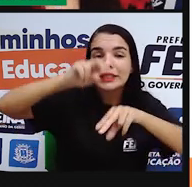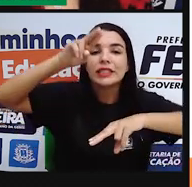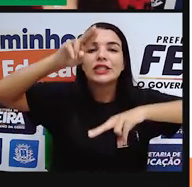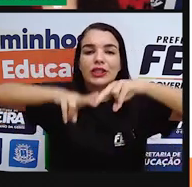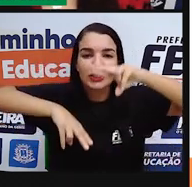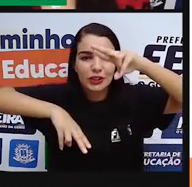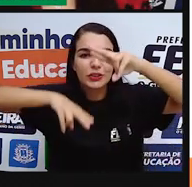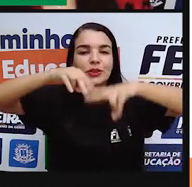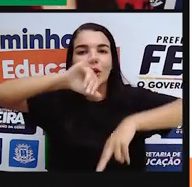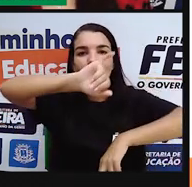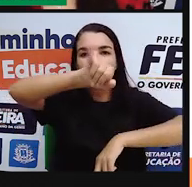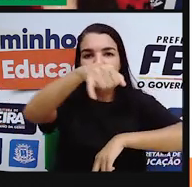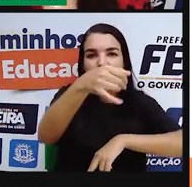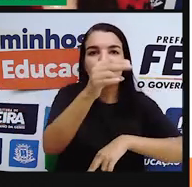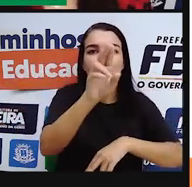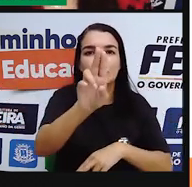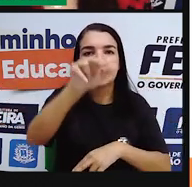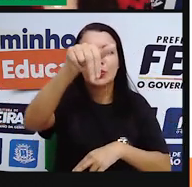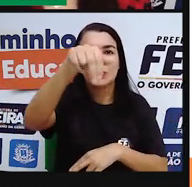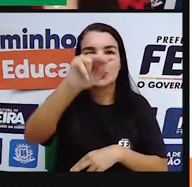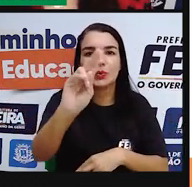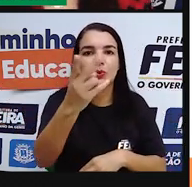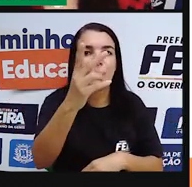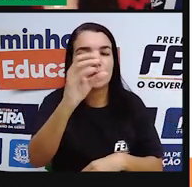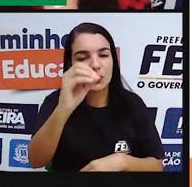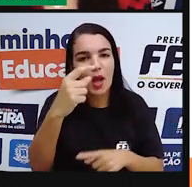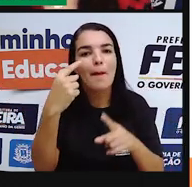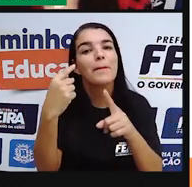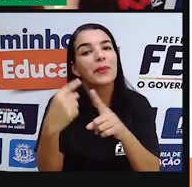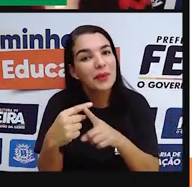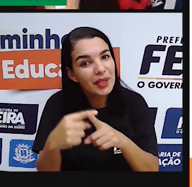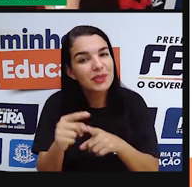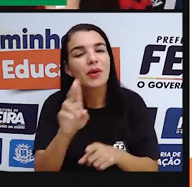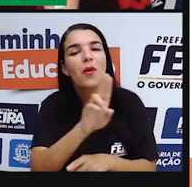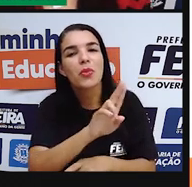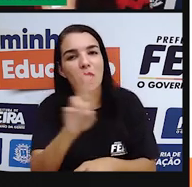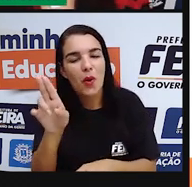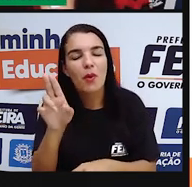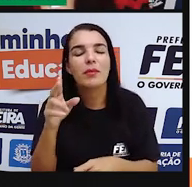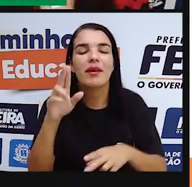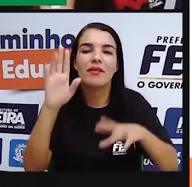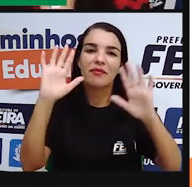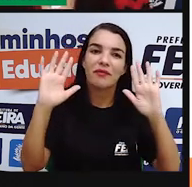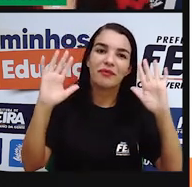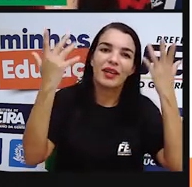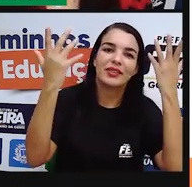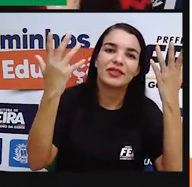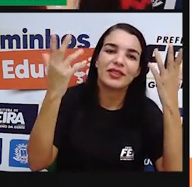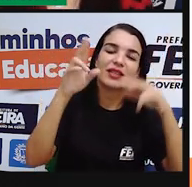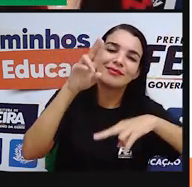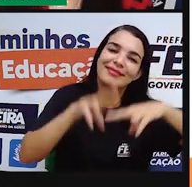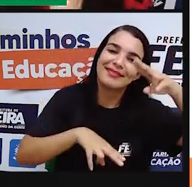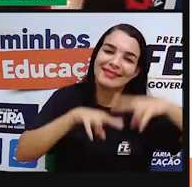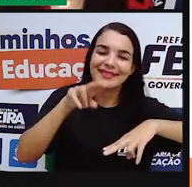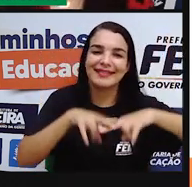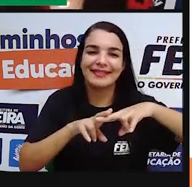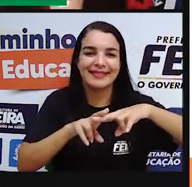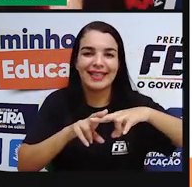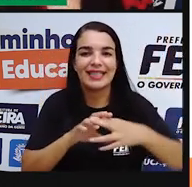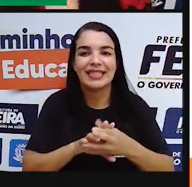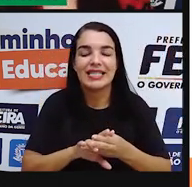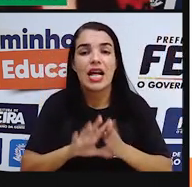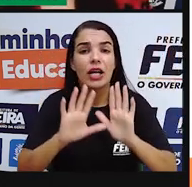por esse motivo que elas são chamadas de festas juninas, por acontecer no mês de